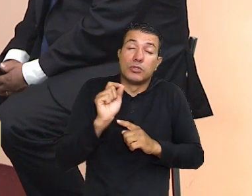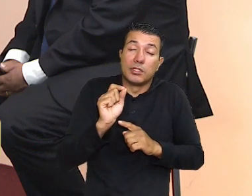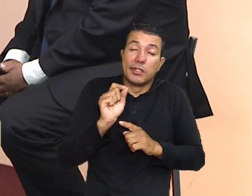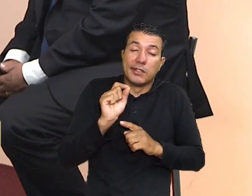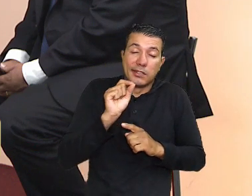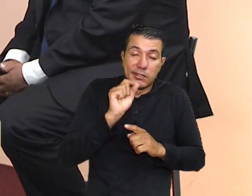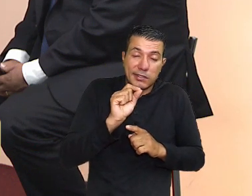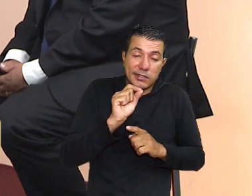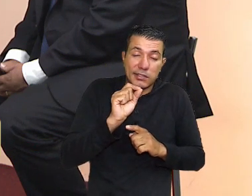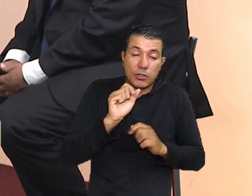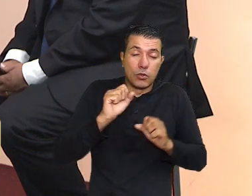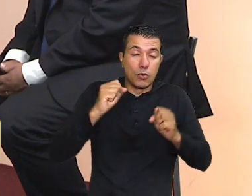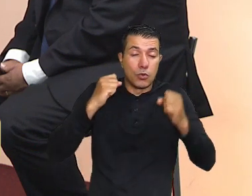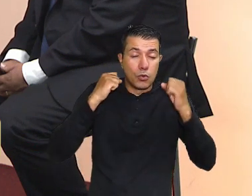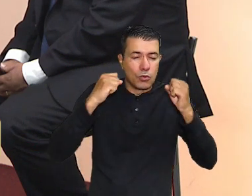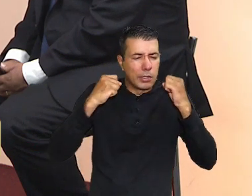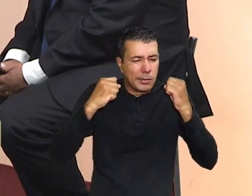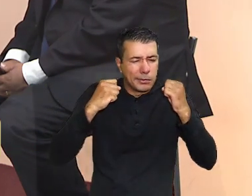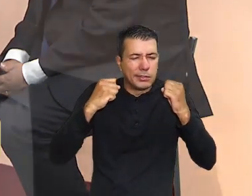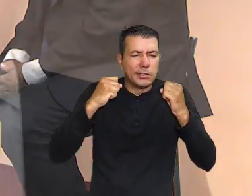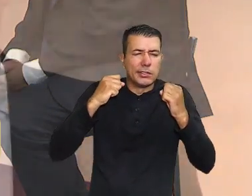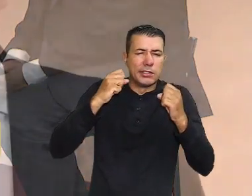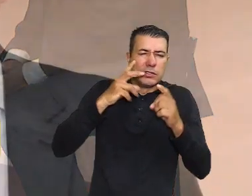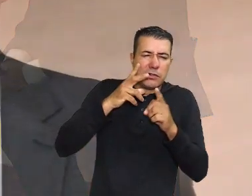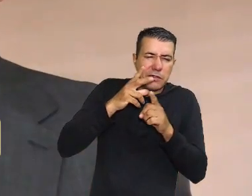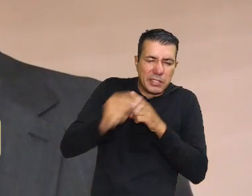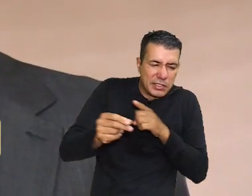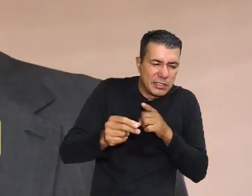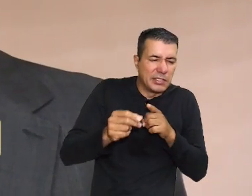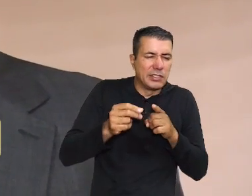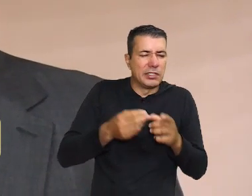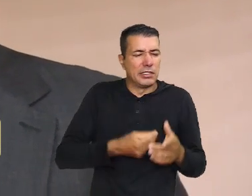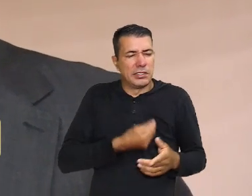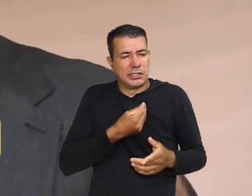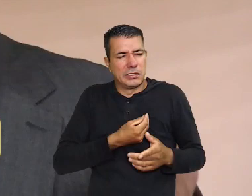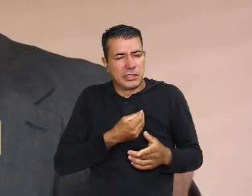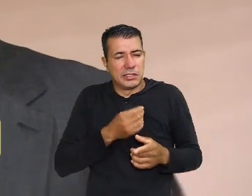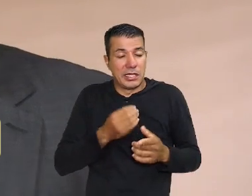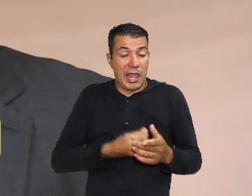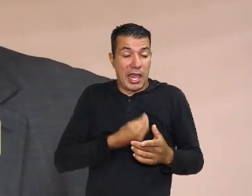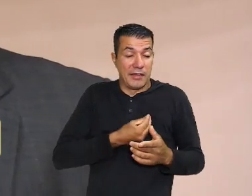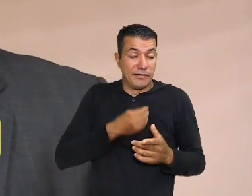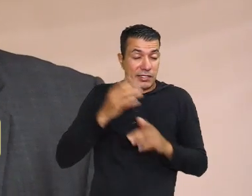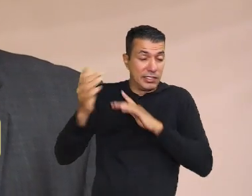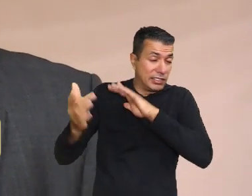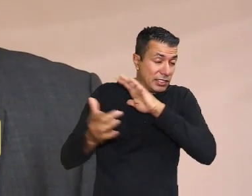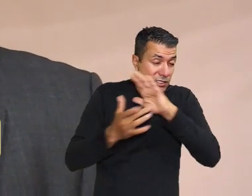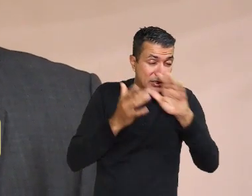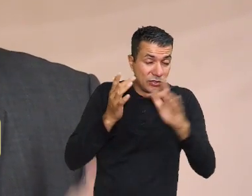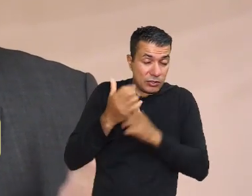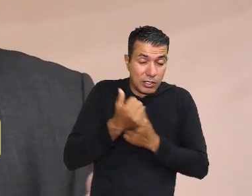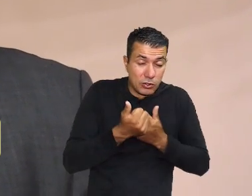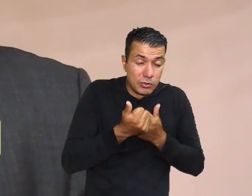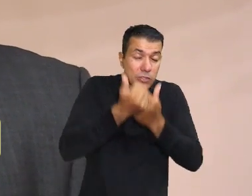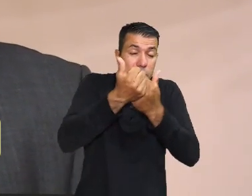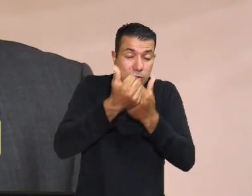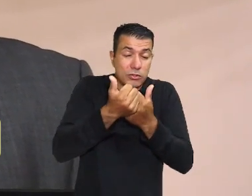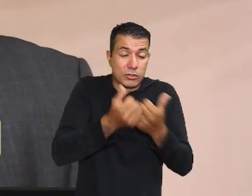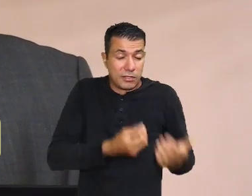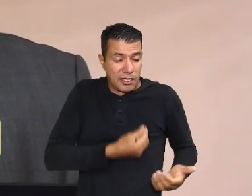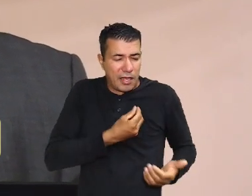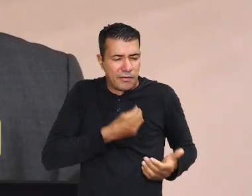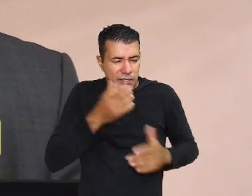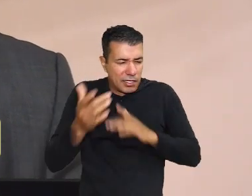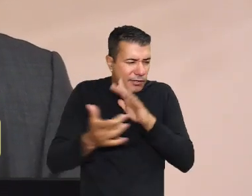campeão, ele sai vencendo para vencer, e ele tem a vida em suas mãos. A morte de Cristo foi a expiação